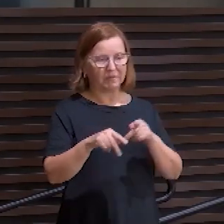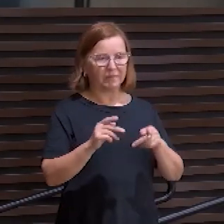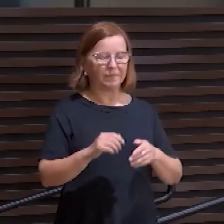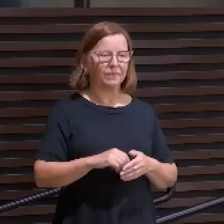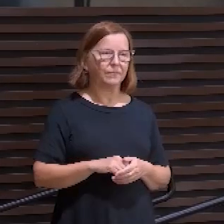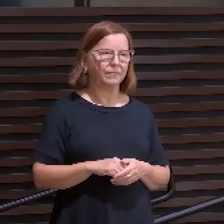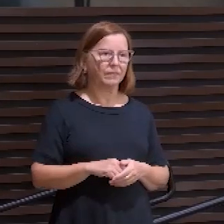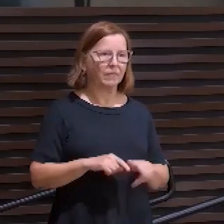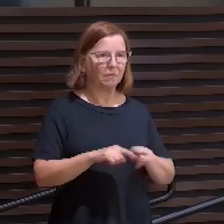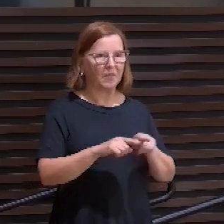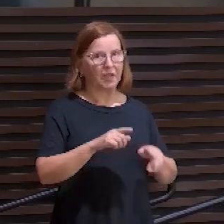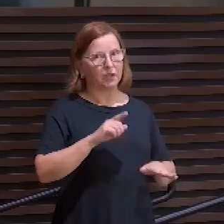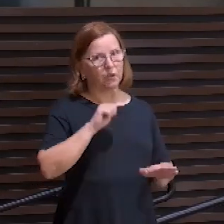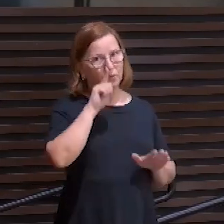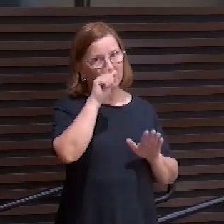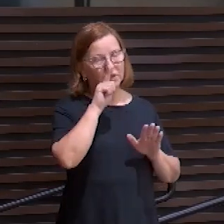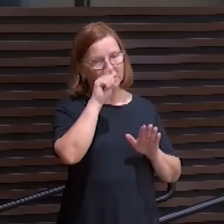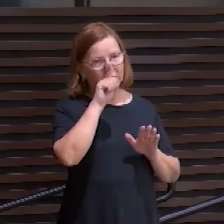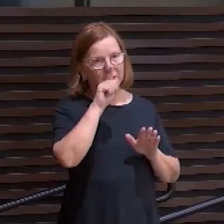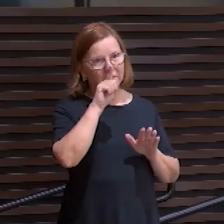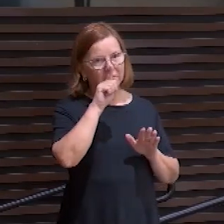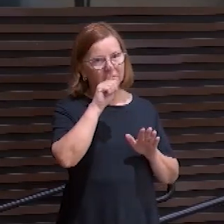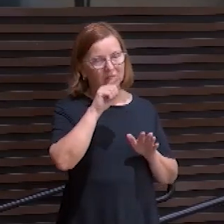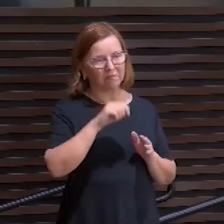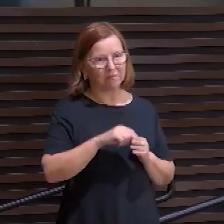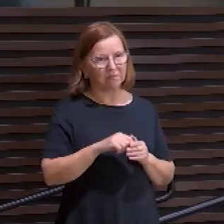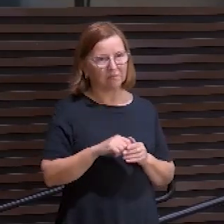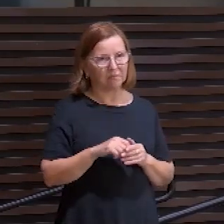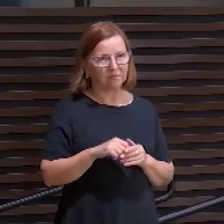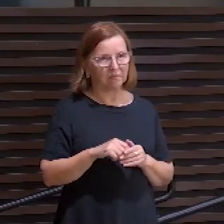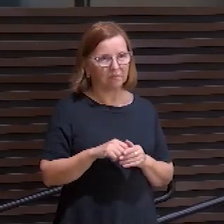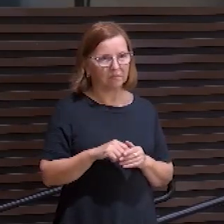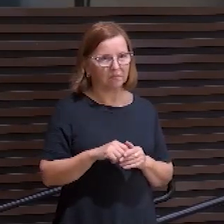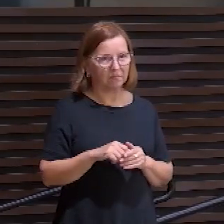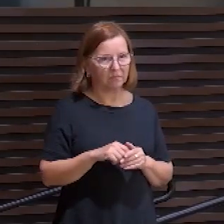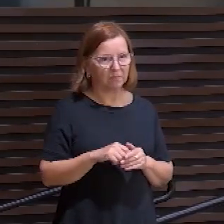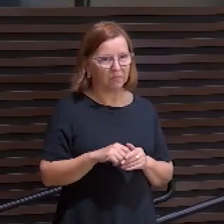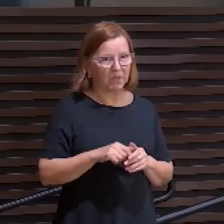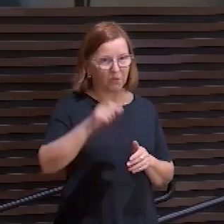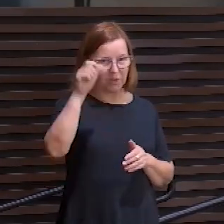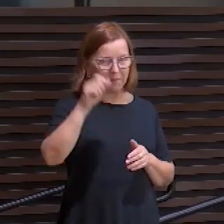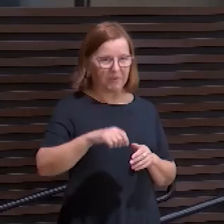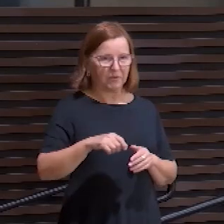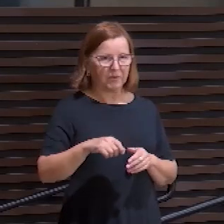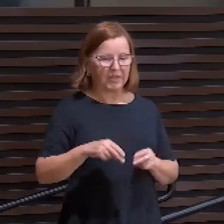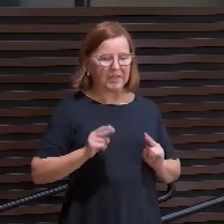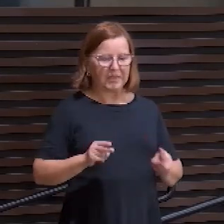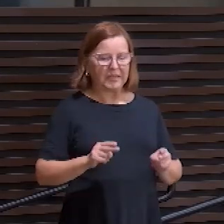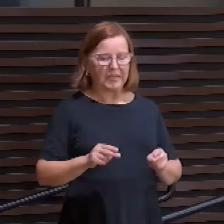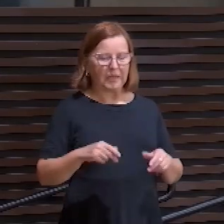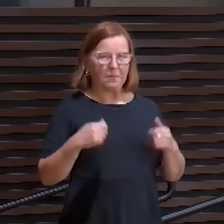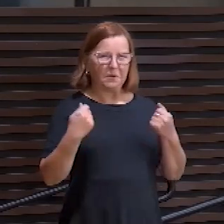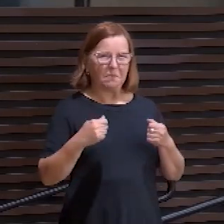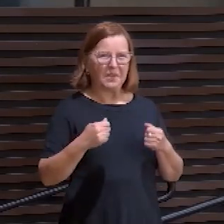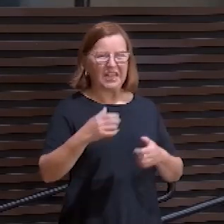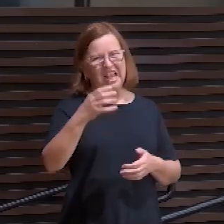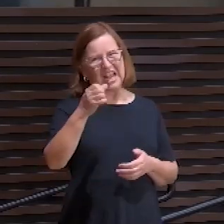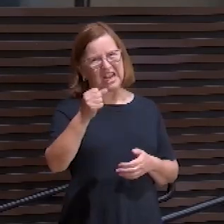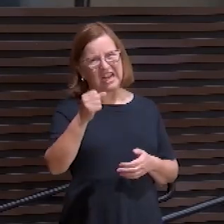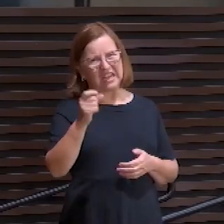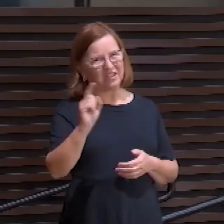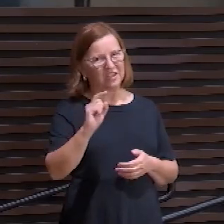Mas cuidado com aquele que vive precisando de leite e não de alimento sólido.